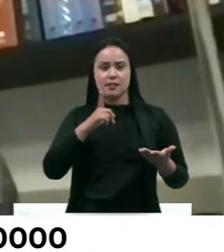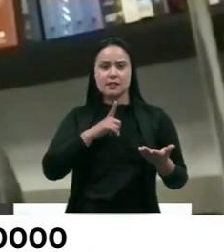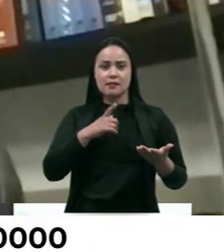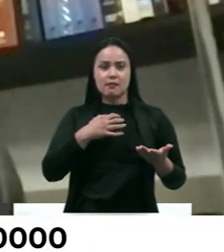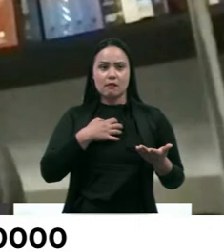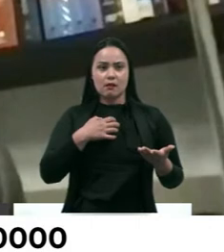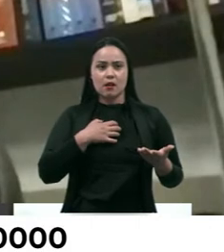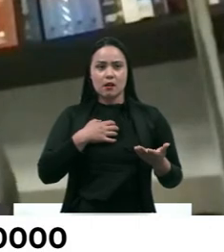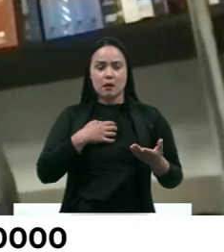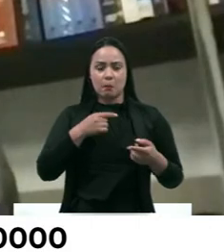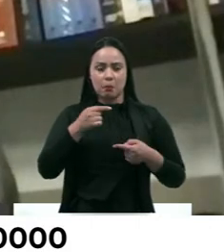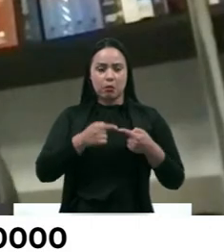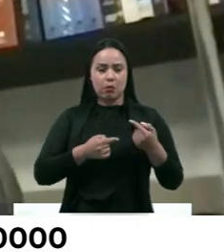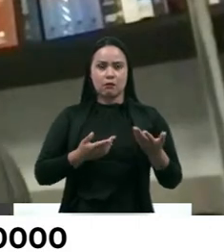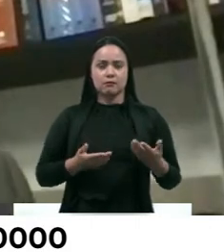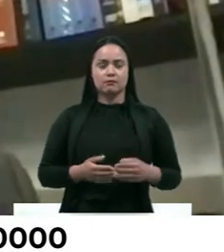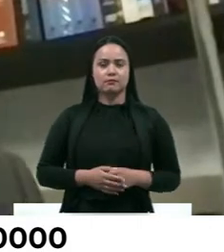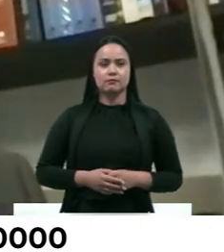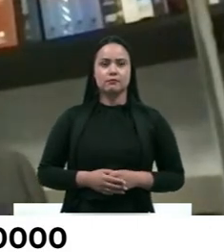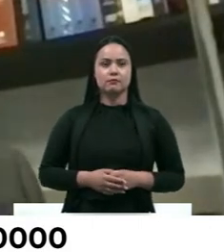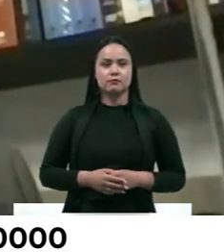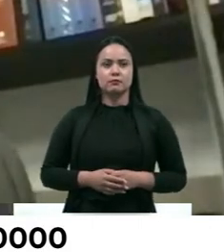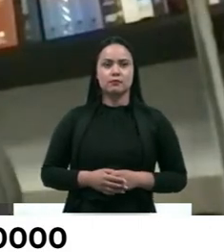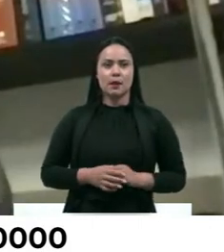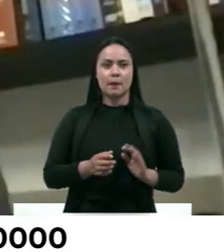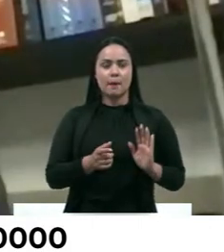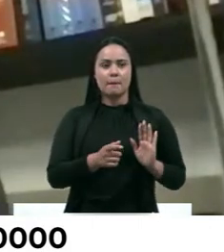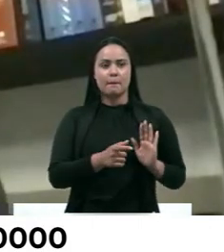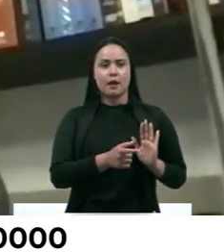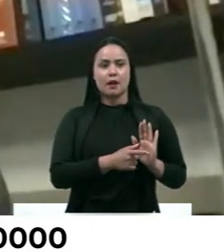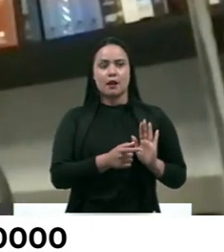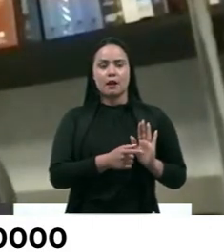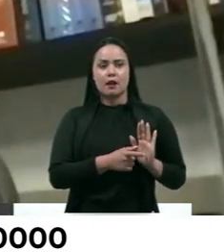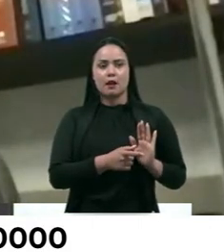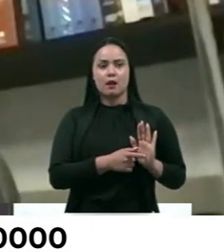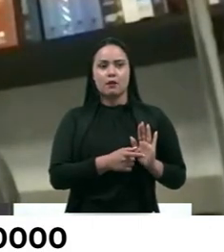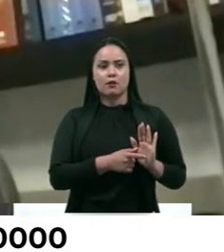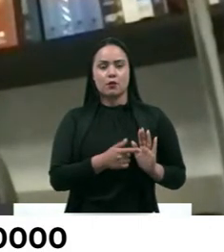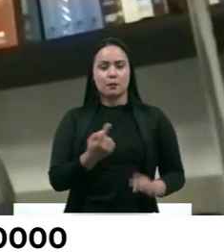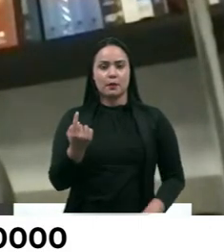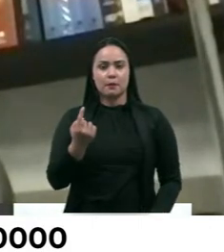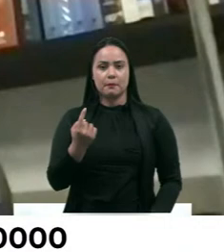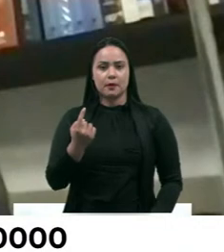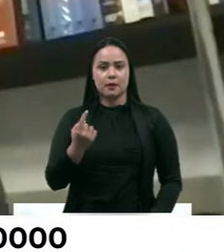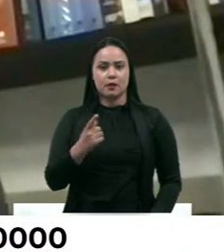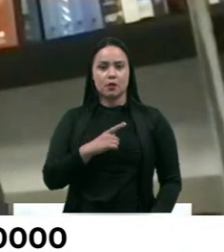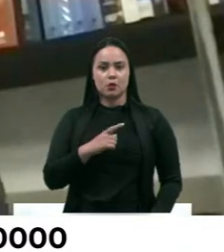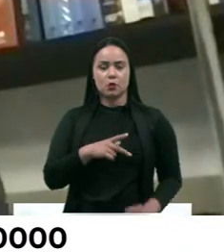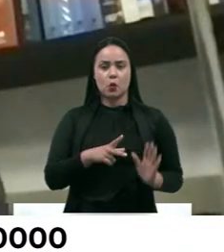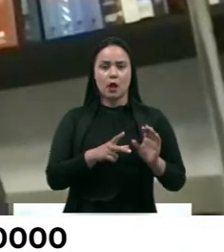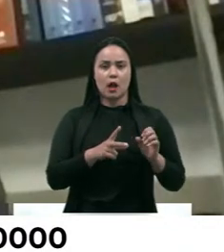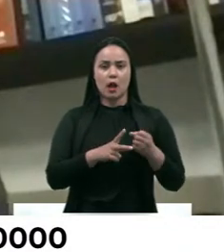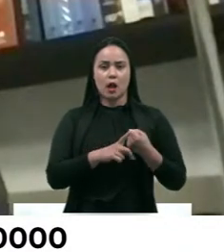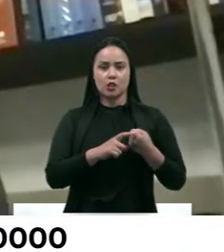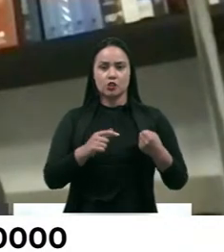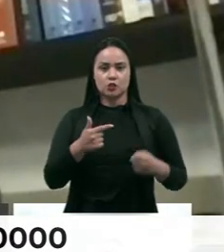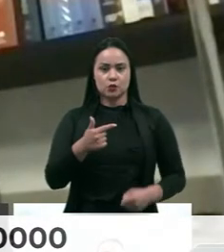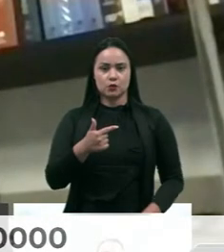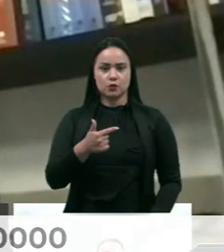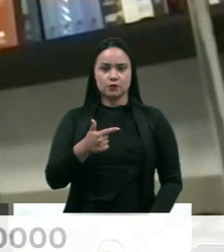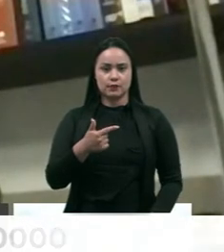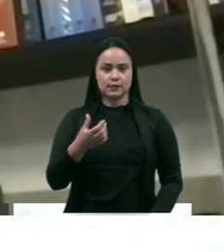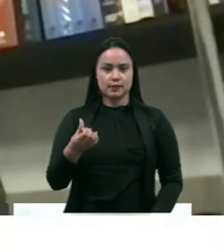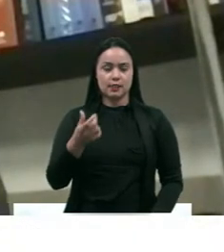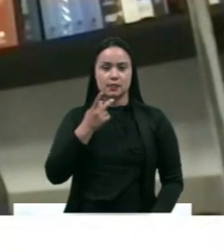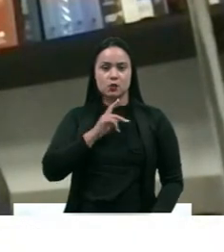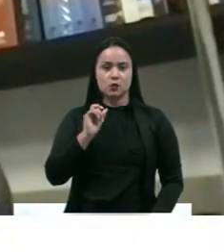conduta desidiosa. E o parágrafo 1º do mesmo dispositivo do artigo 26 diz,